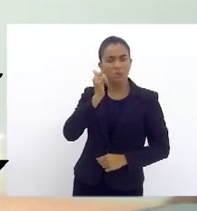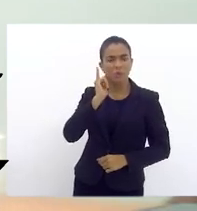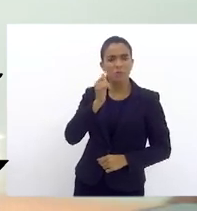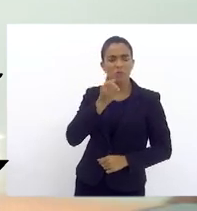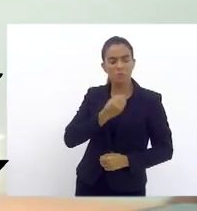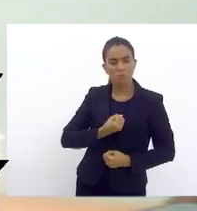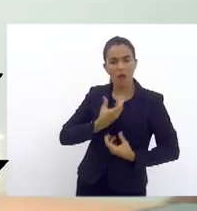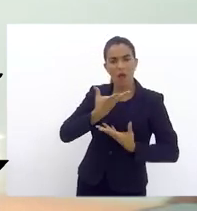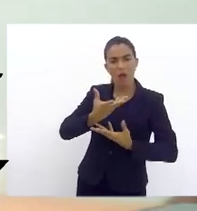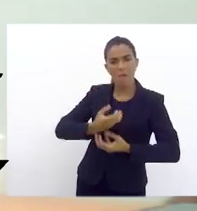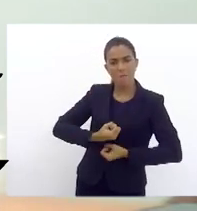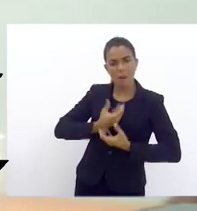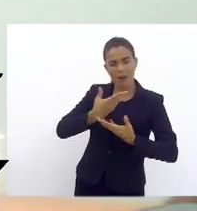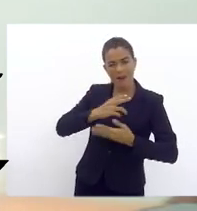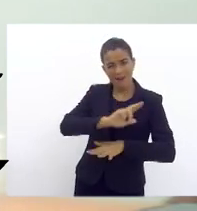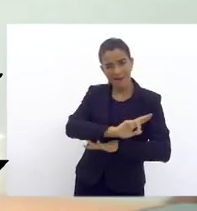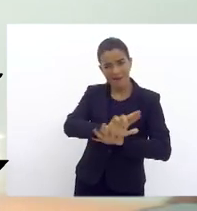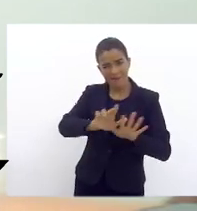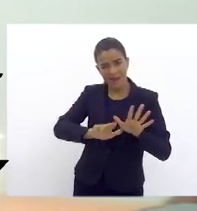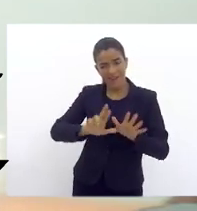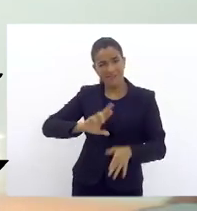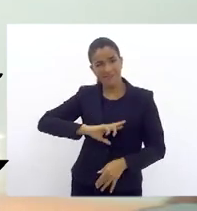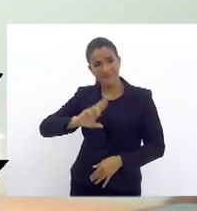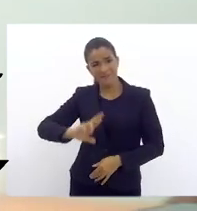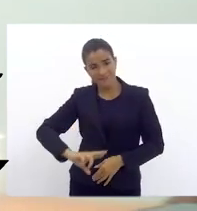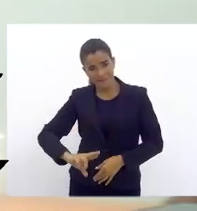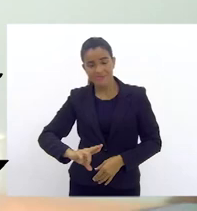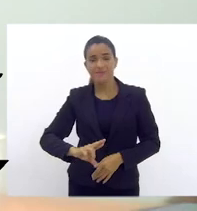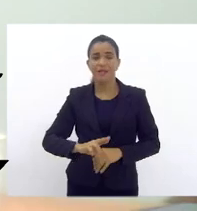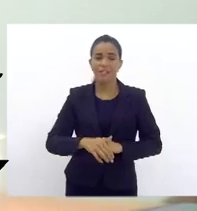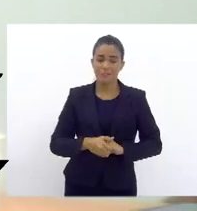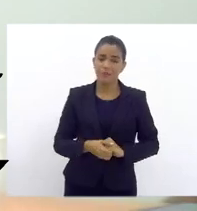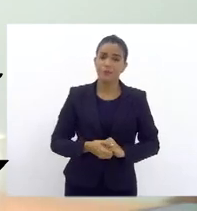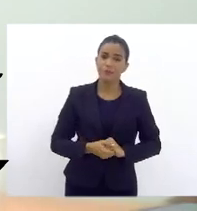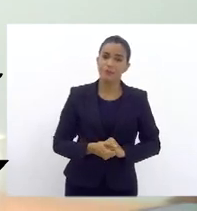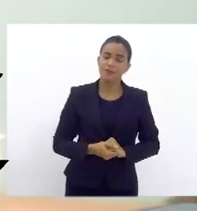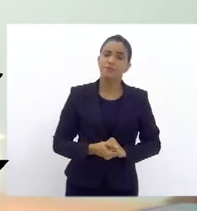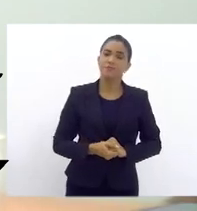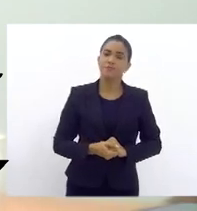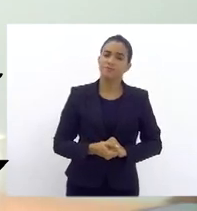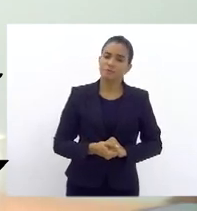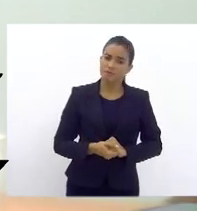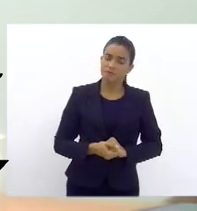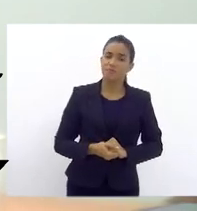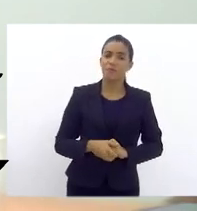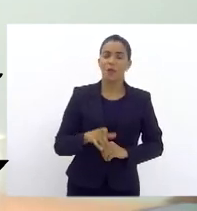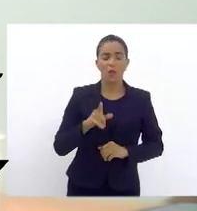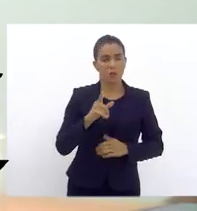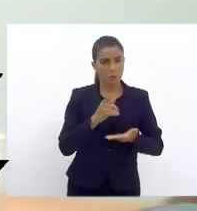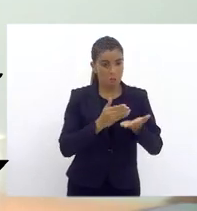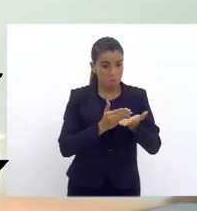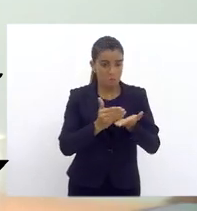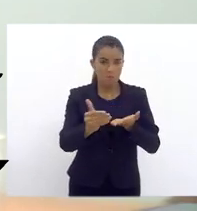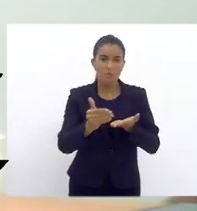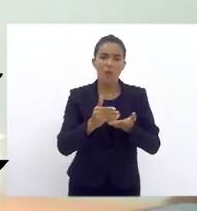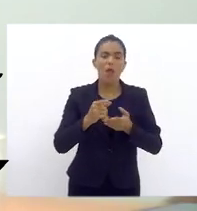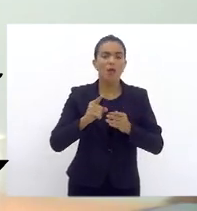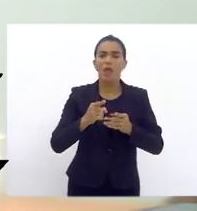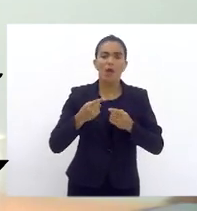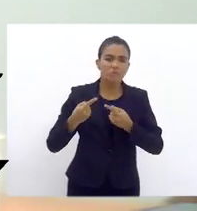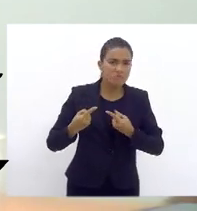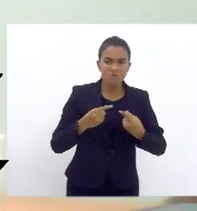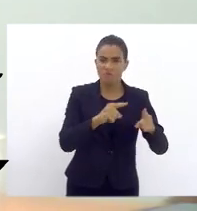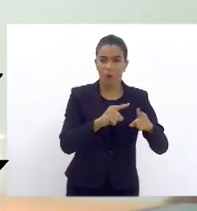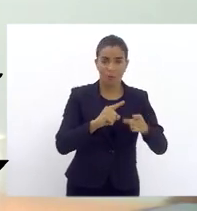várias religiões além é do ponto principal aqui que é do combate